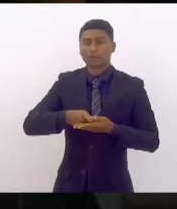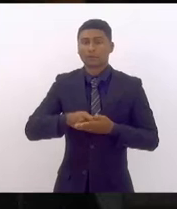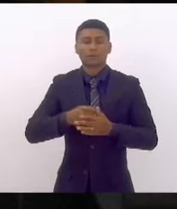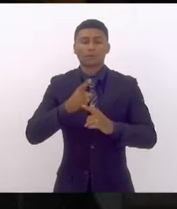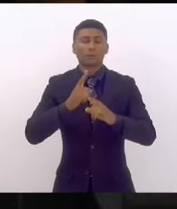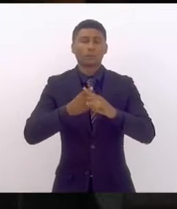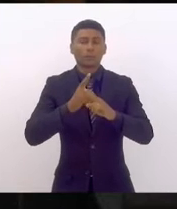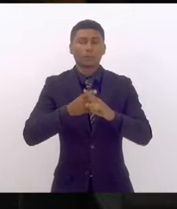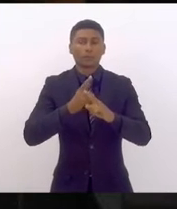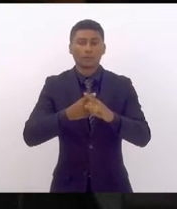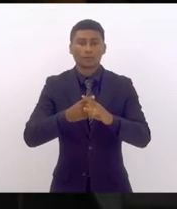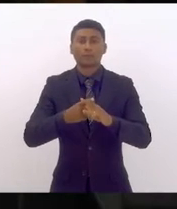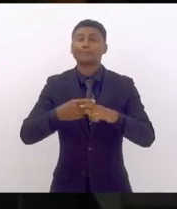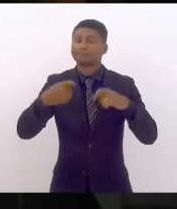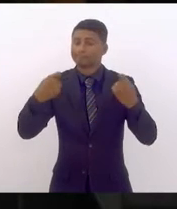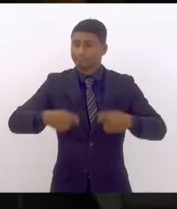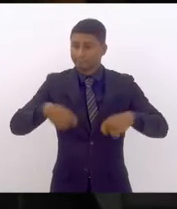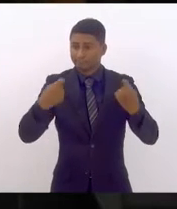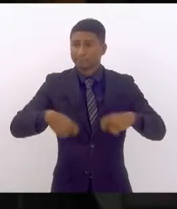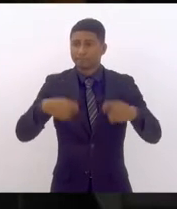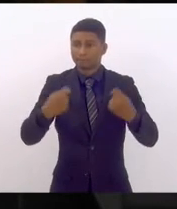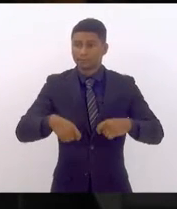tem que ser investigada